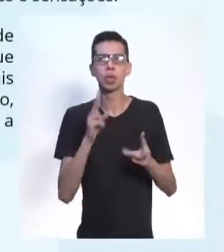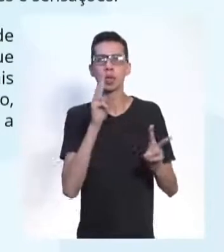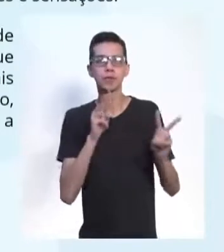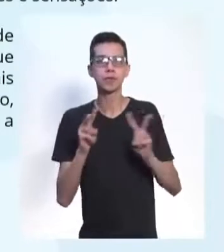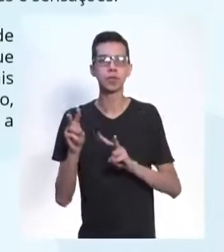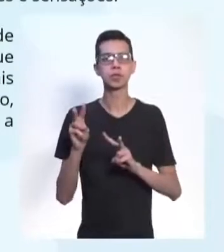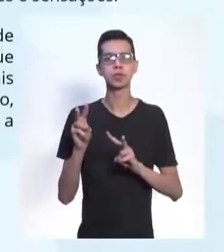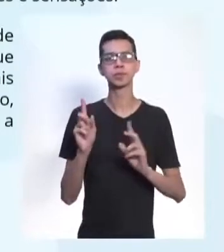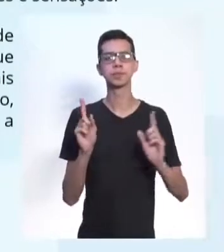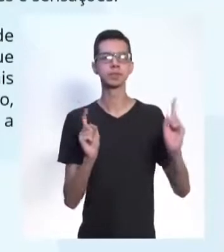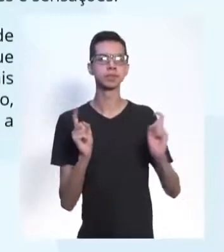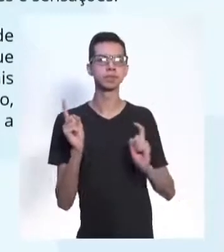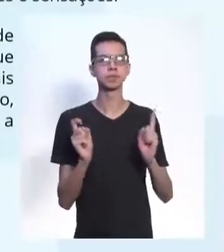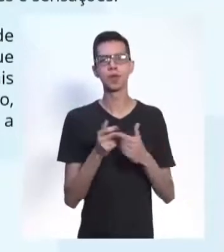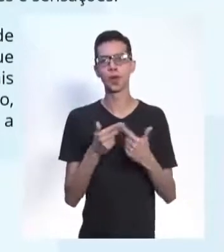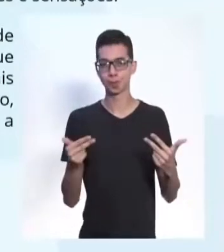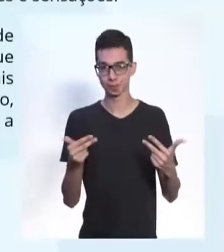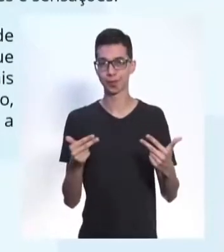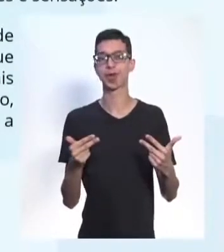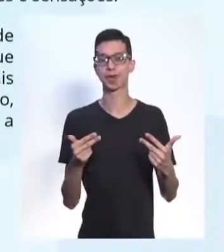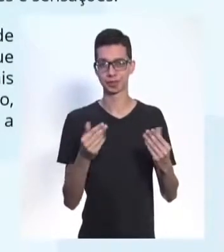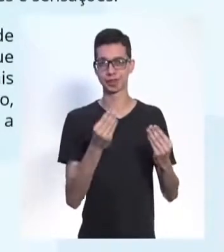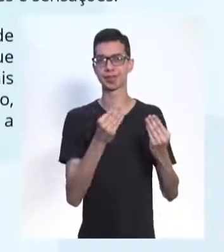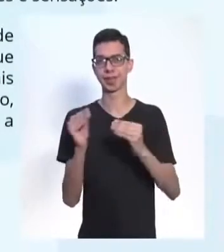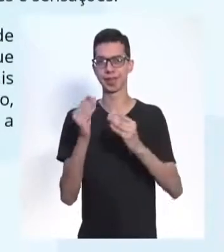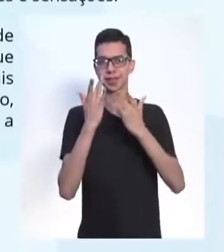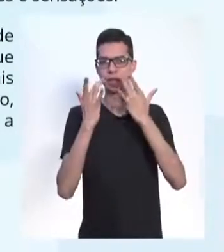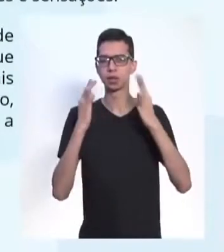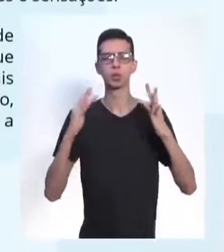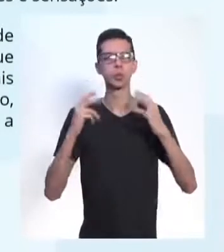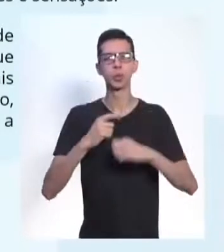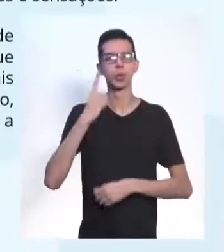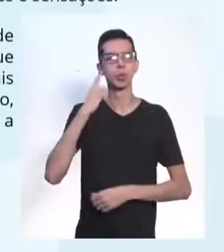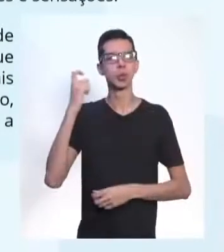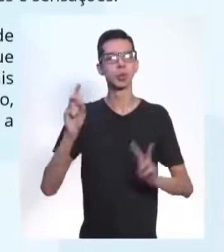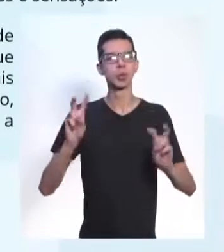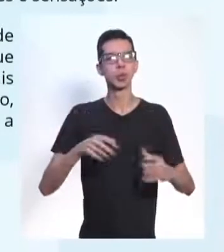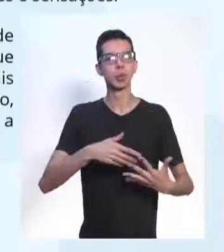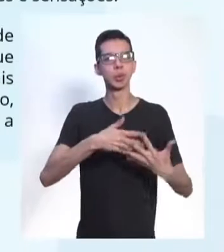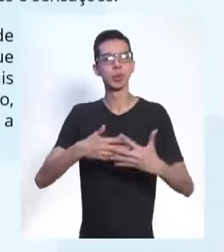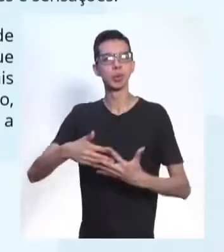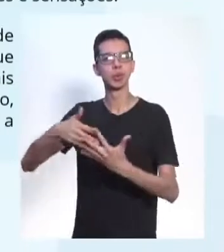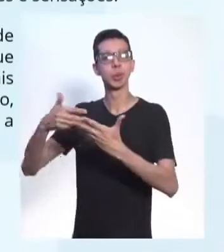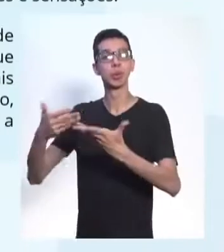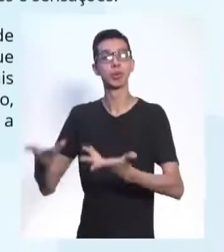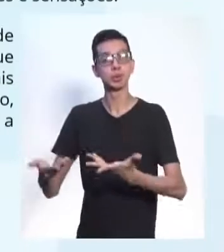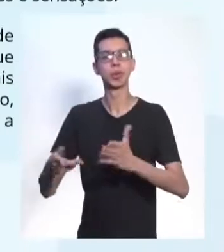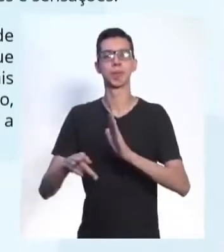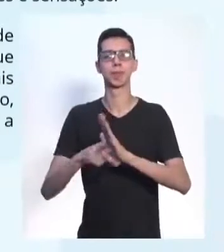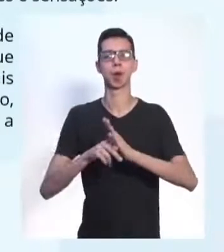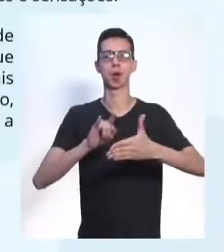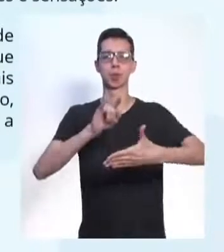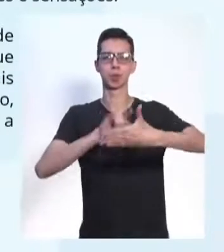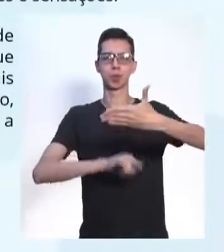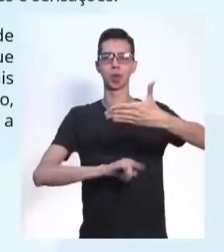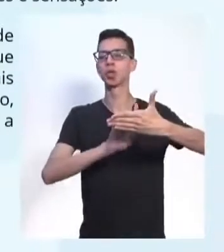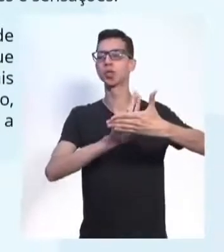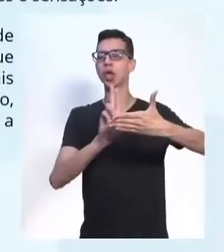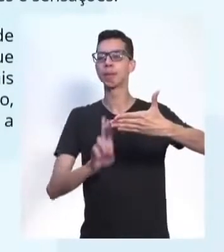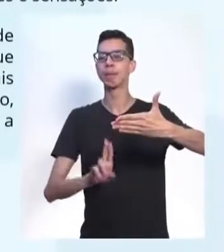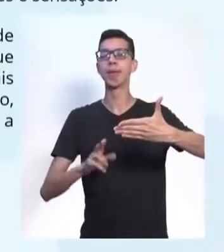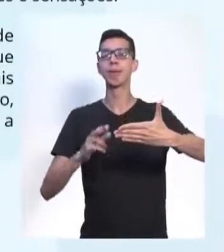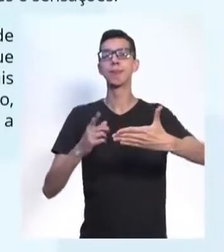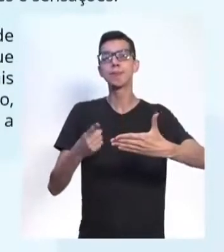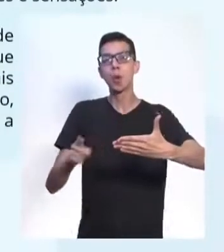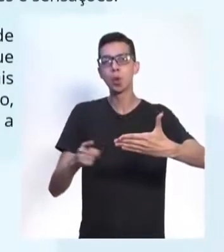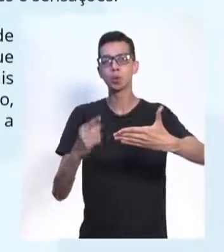espetáculos, teatros, cinema, novelas, todo esse mundo sonoro faz parte da criação da trilha sonora. Chamamos de sonoplastia o